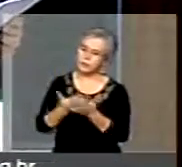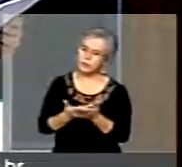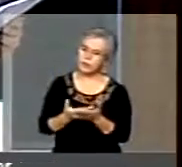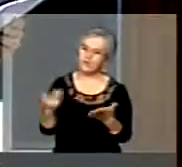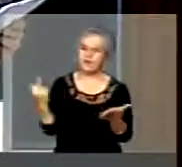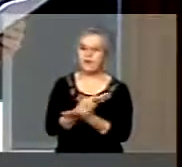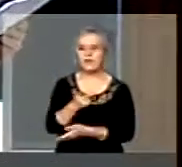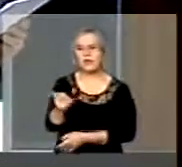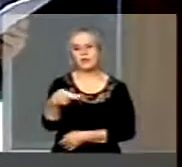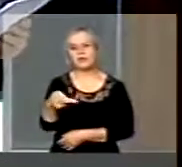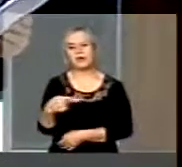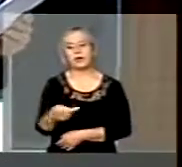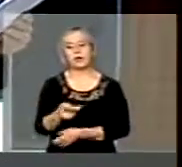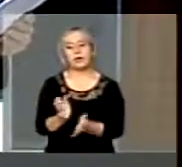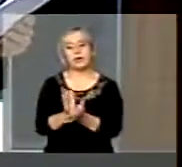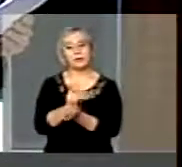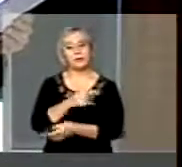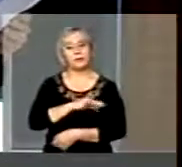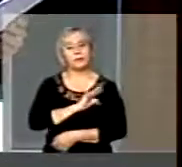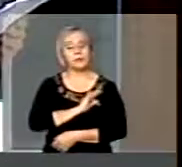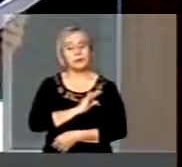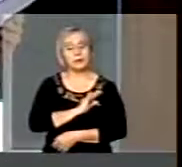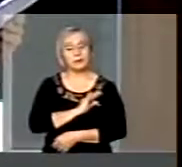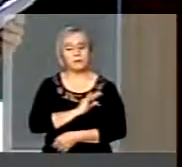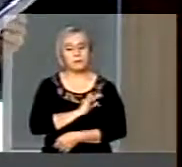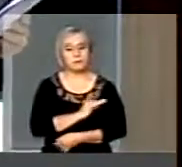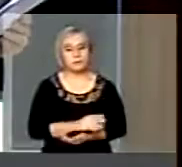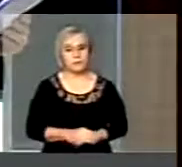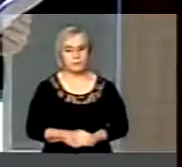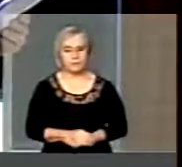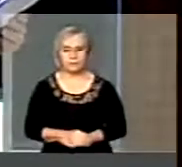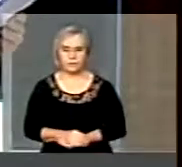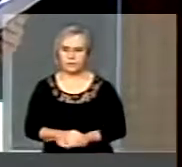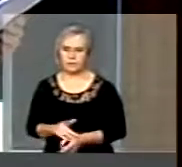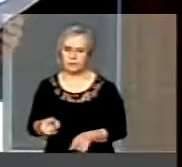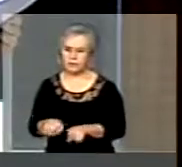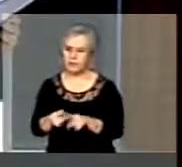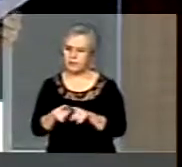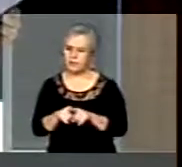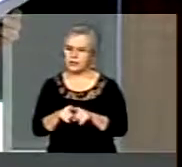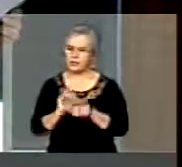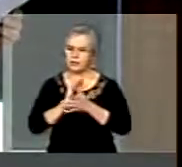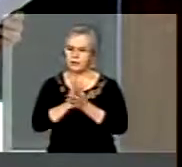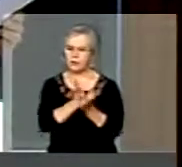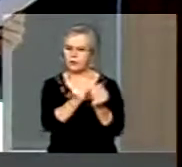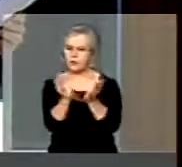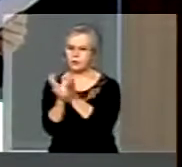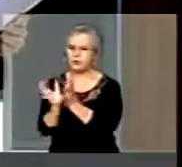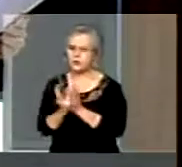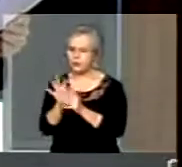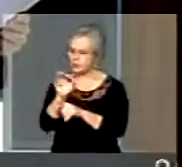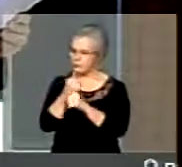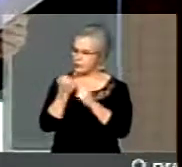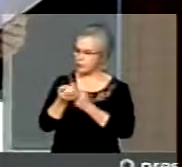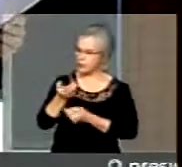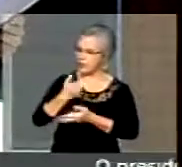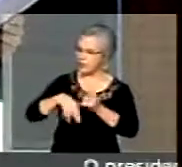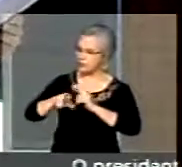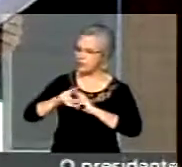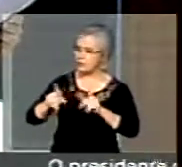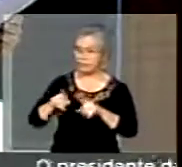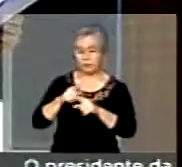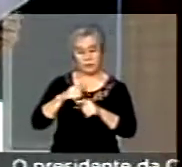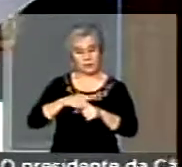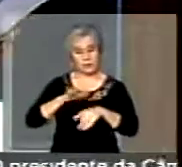dos Trabalhadores de acomodação das demandas de diferentes grupos sociais que, quando somadas, ultrapassam